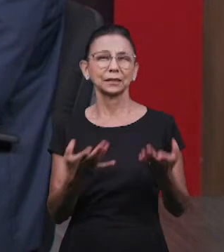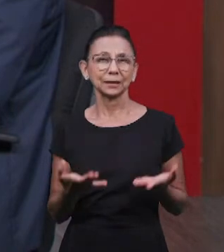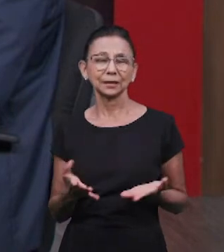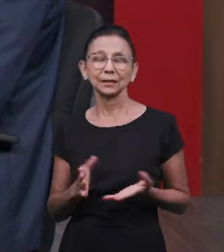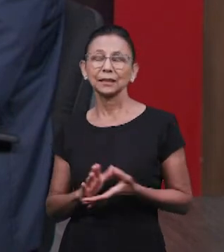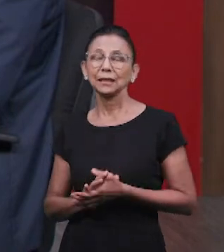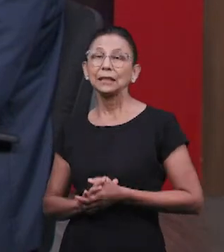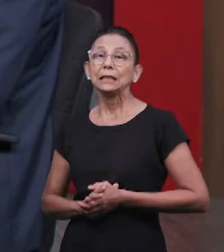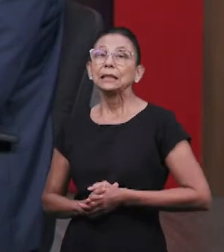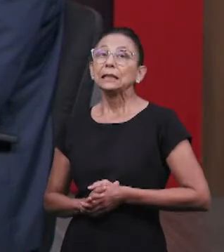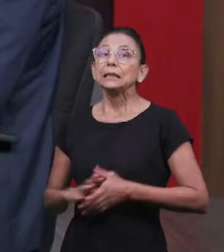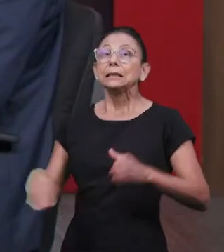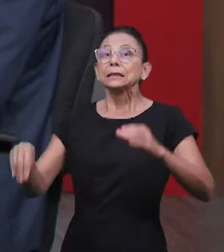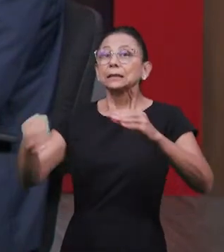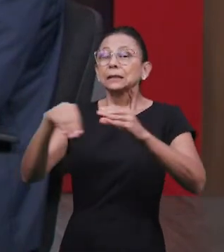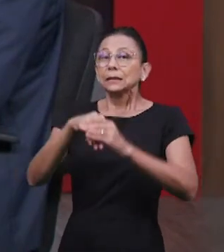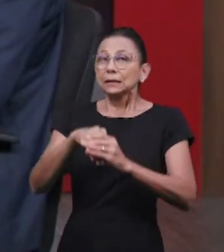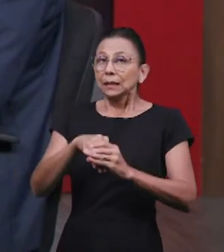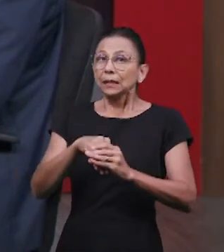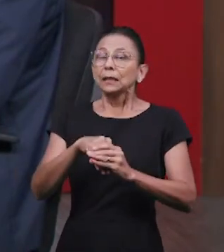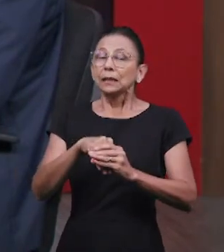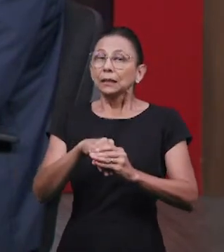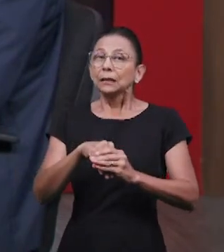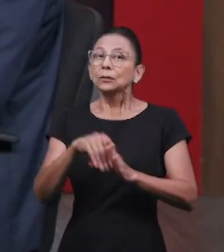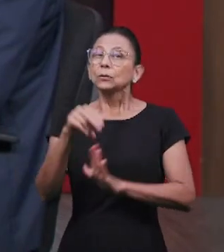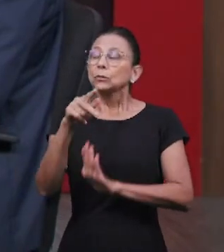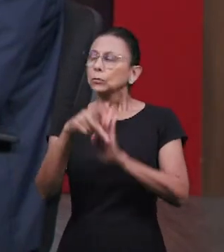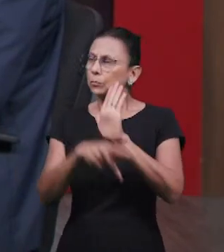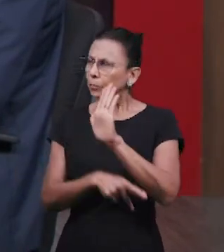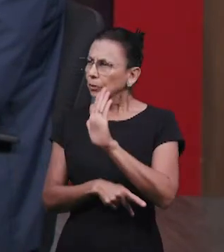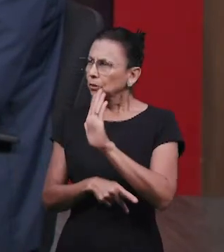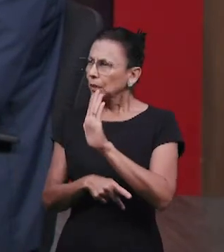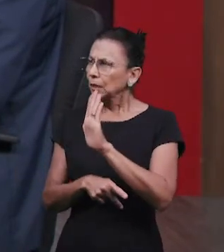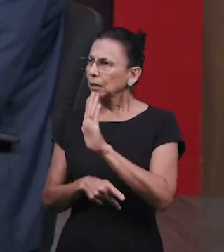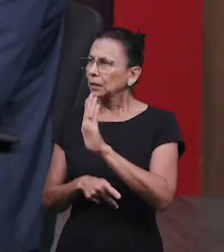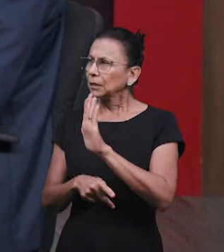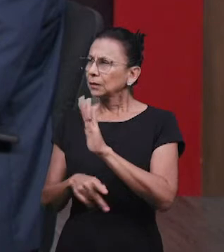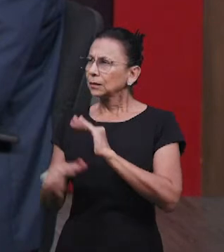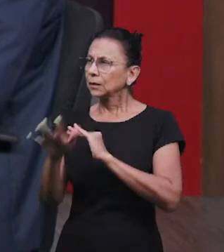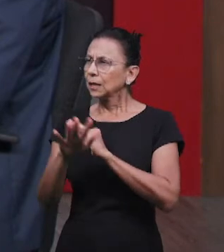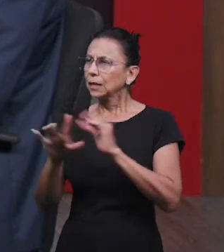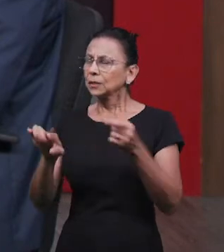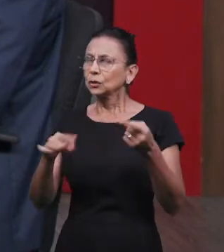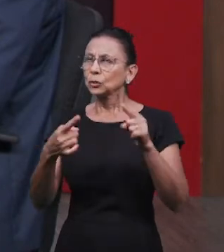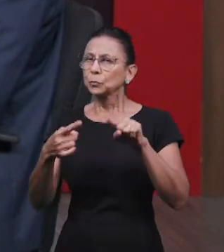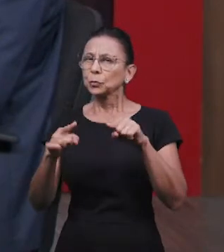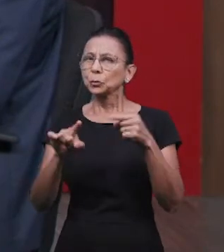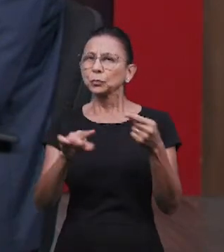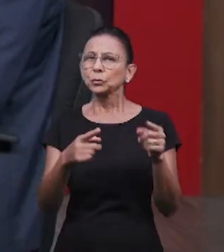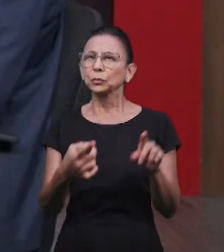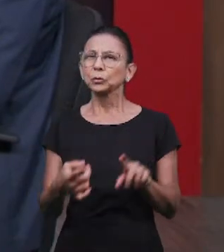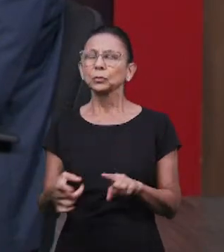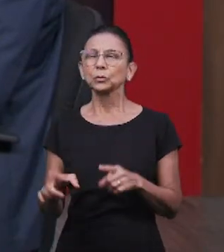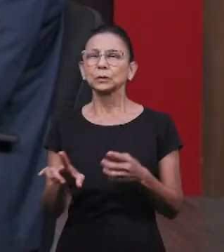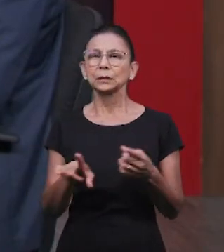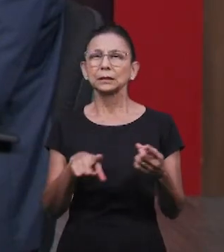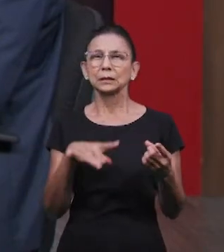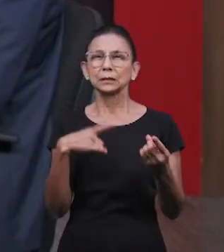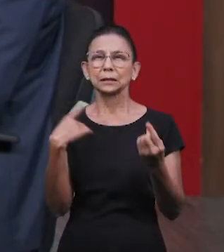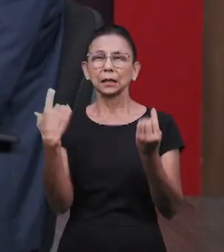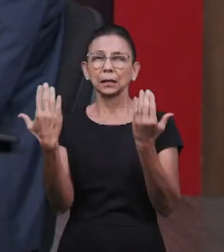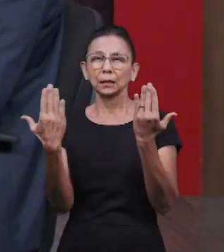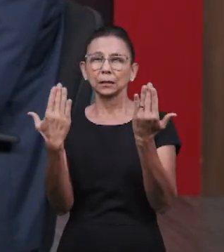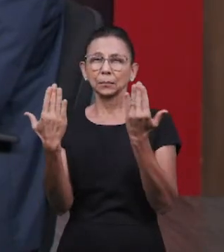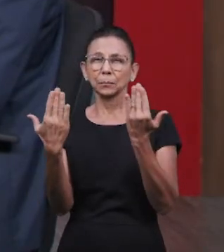exatamente parte de um trabalho, um projeto, né, Janaína, que você desenvolve na área de musicoterapia. Isso. Que você